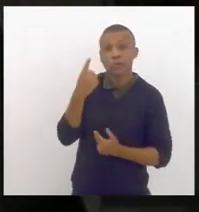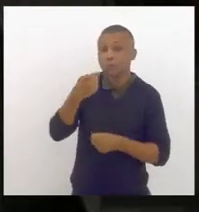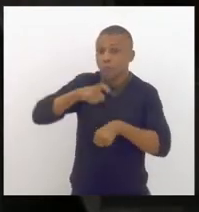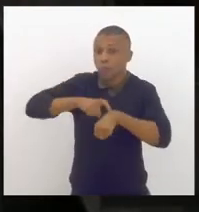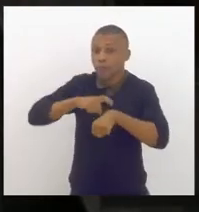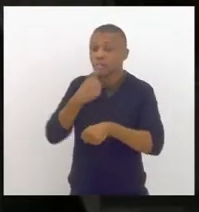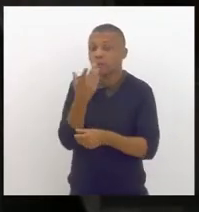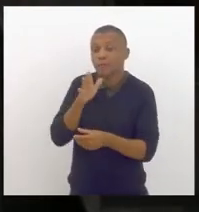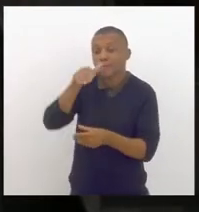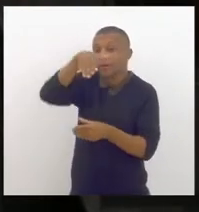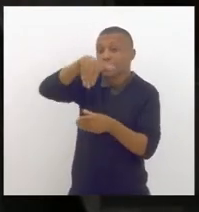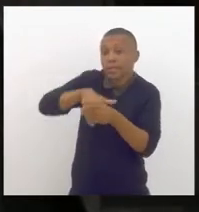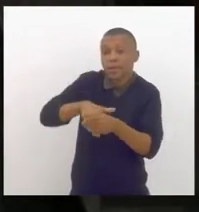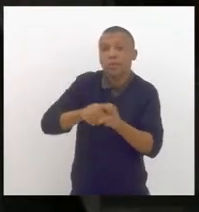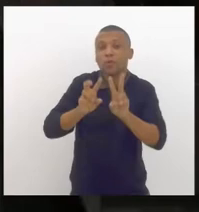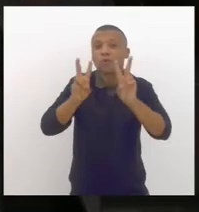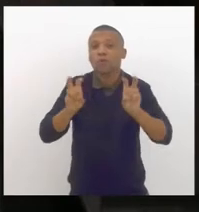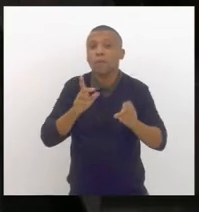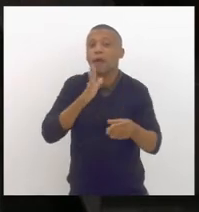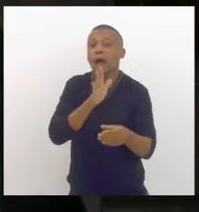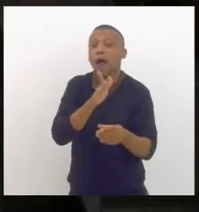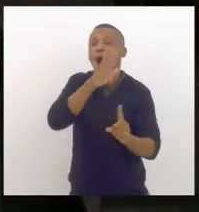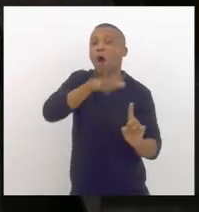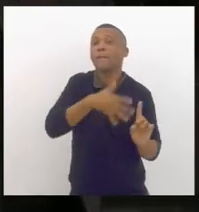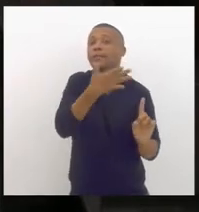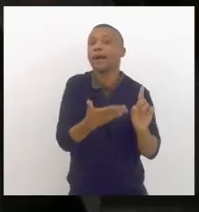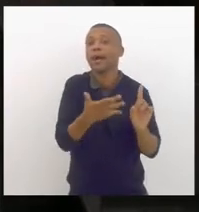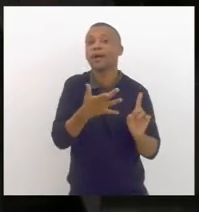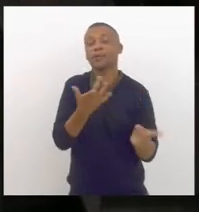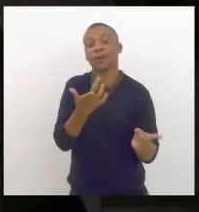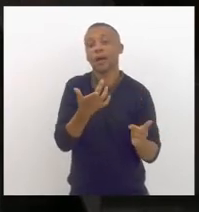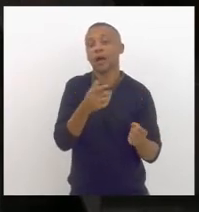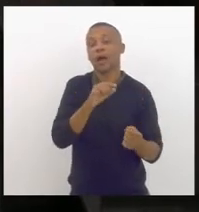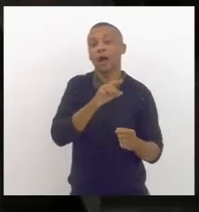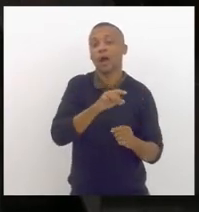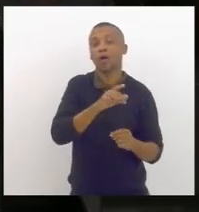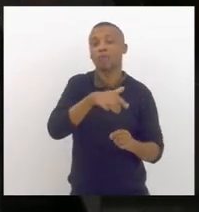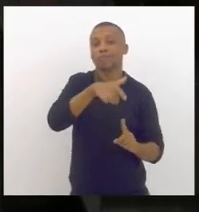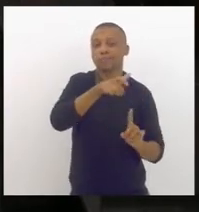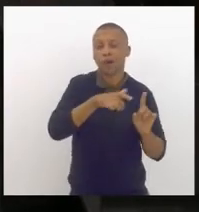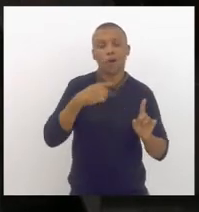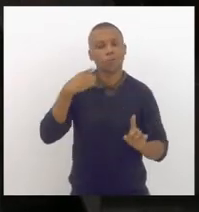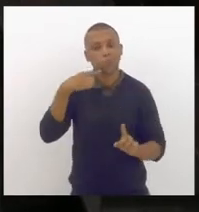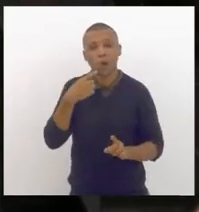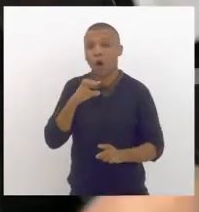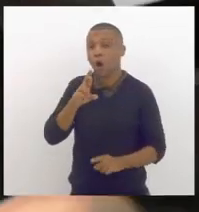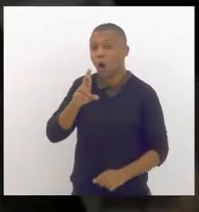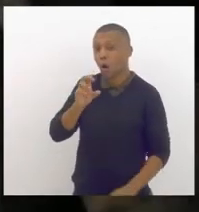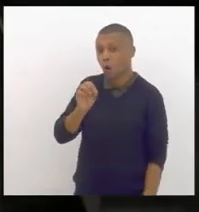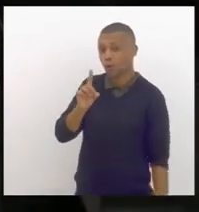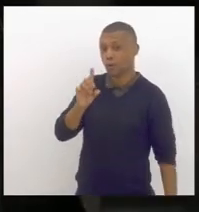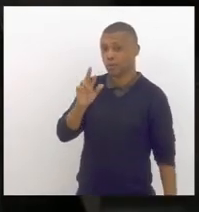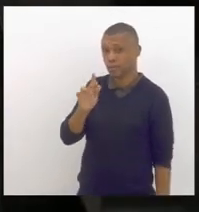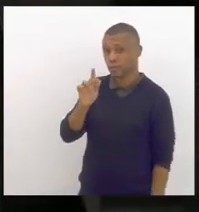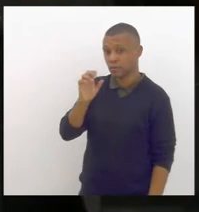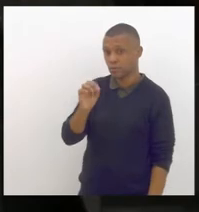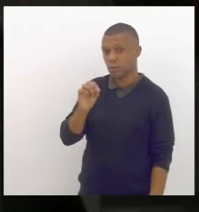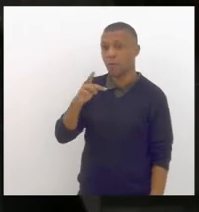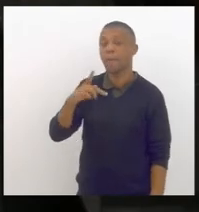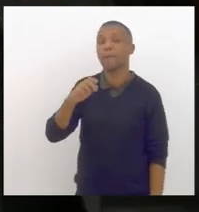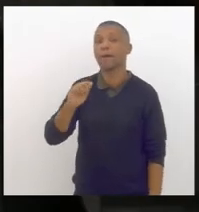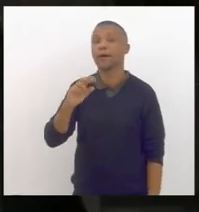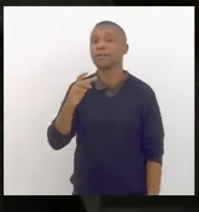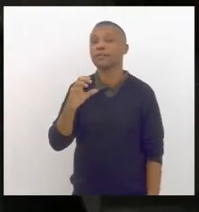a homenagem ao doutor Rodrigo Pacheco, o da Defensoria,